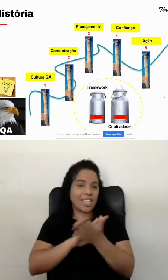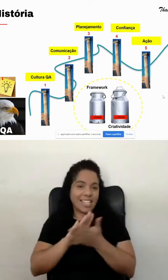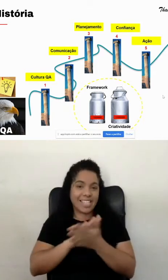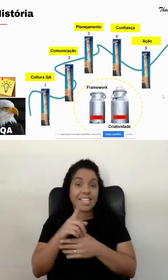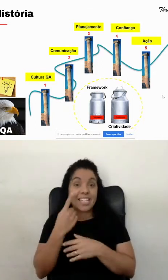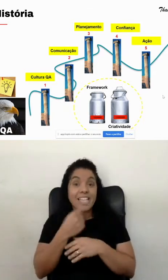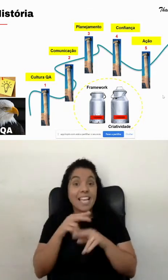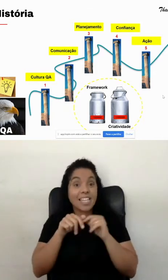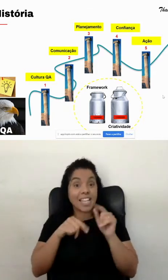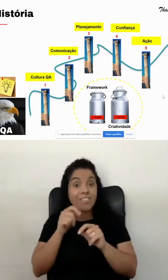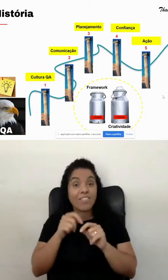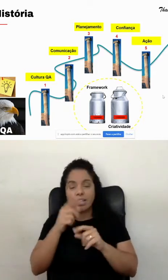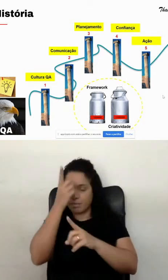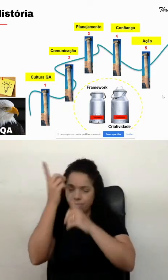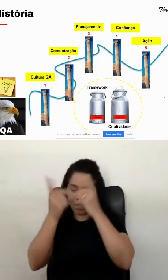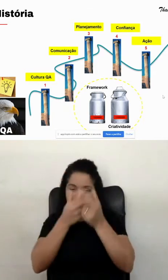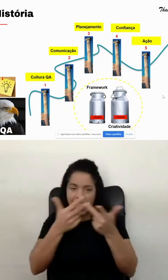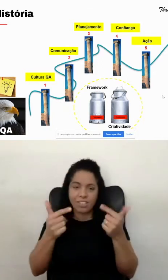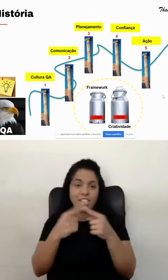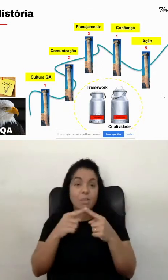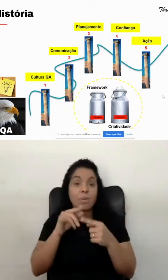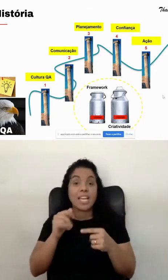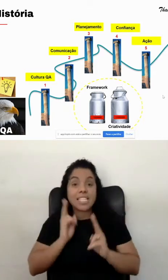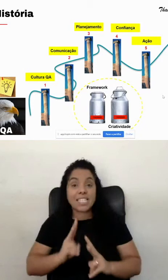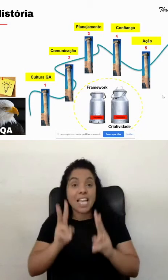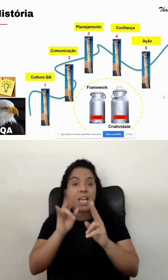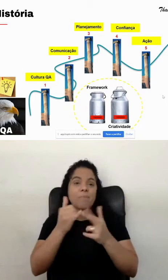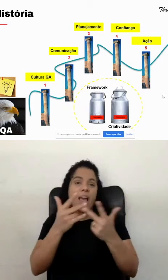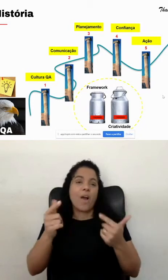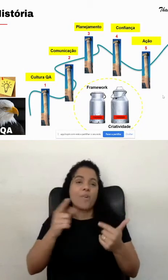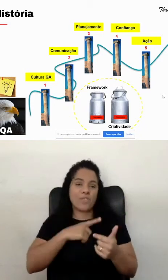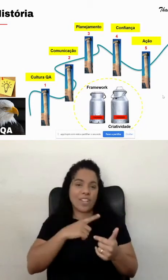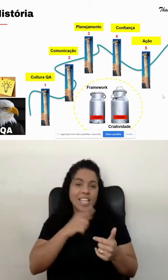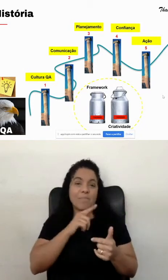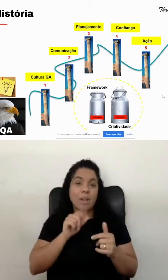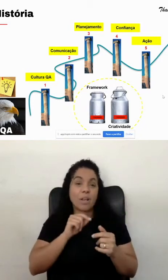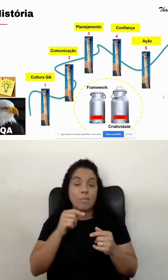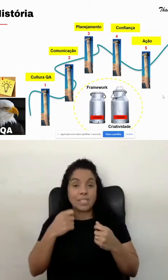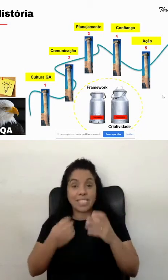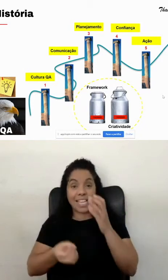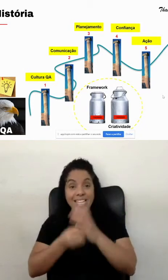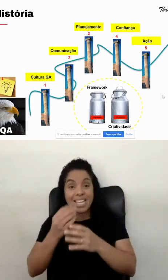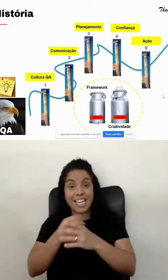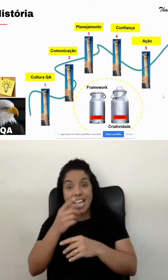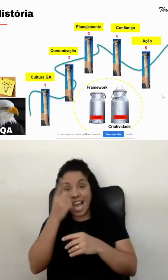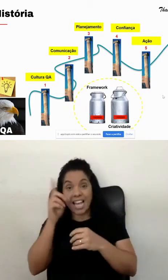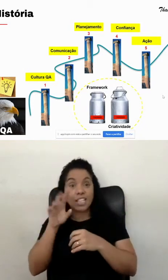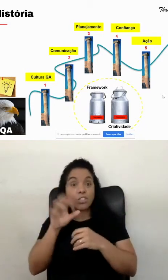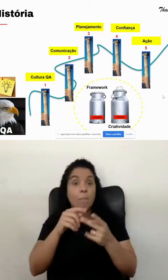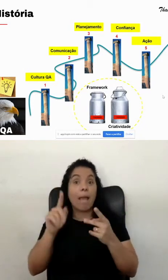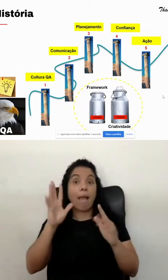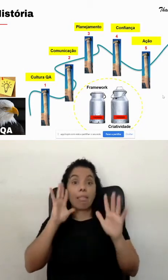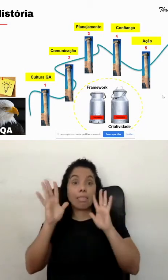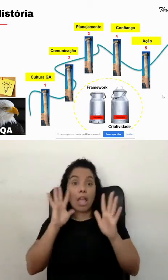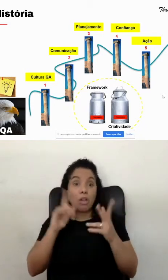através da criatividade, porque sempre vai ter algo que eu preciso criar e não simplesmente pegar ali da